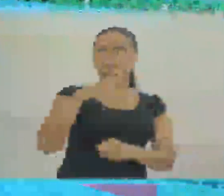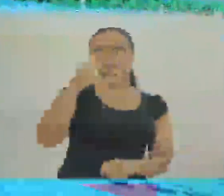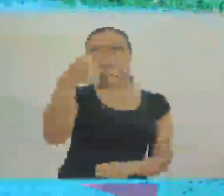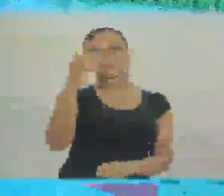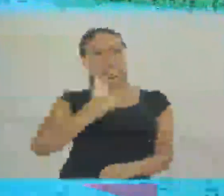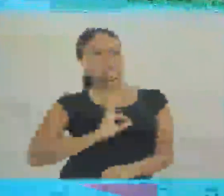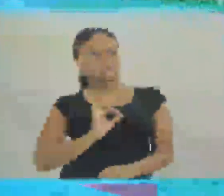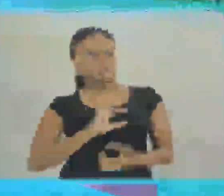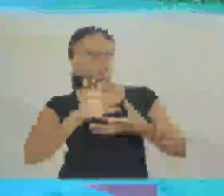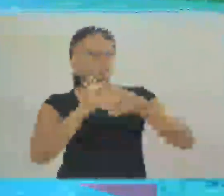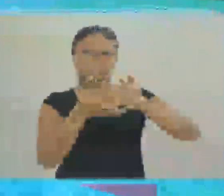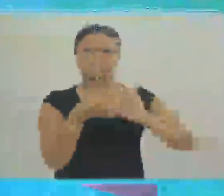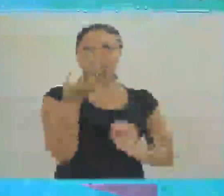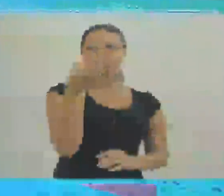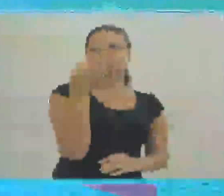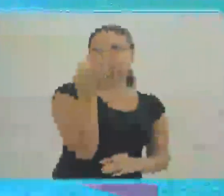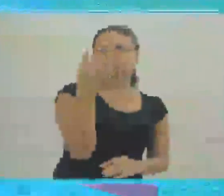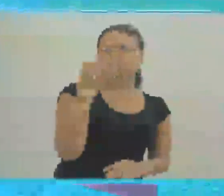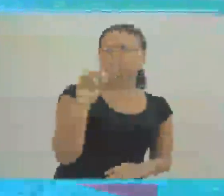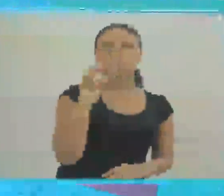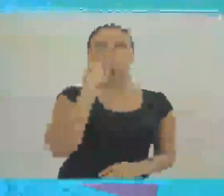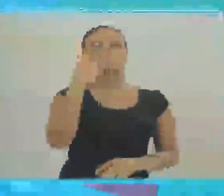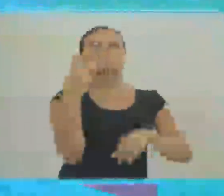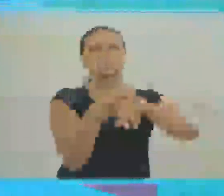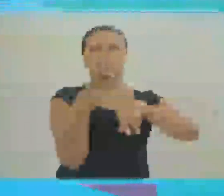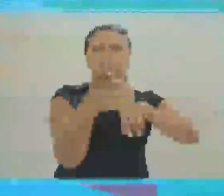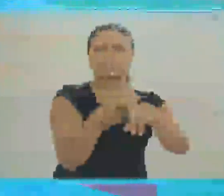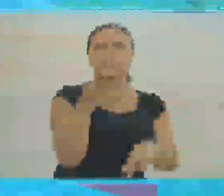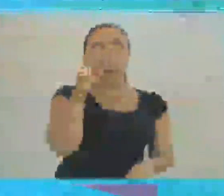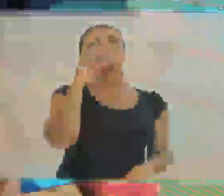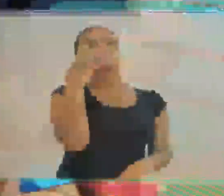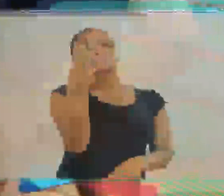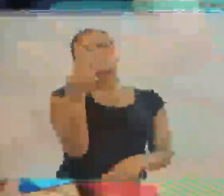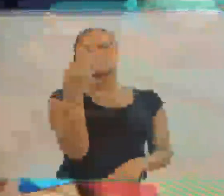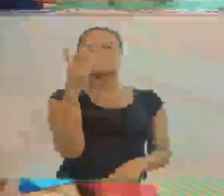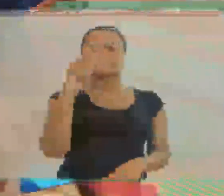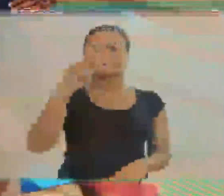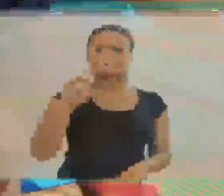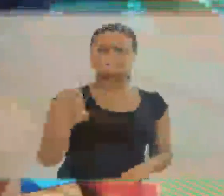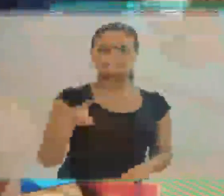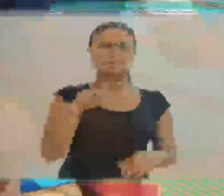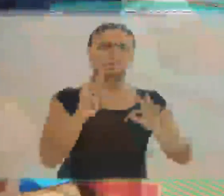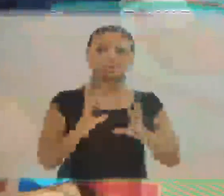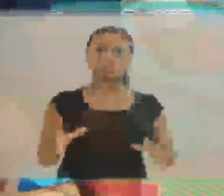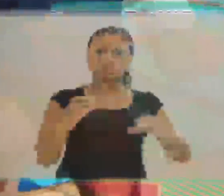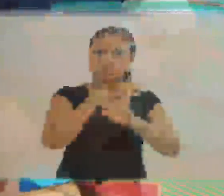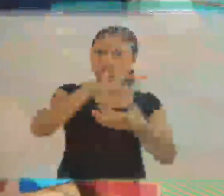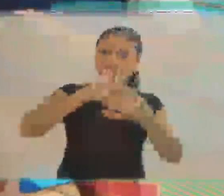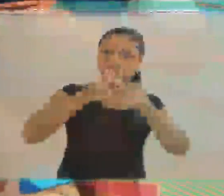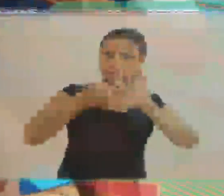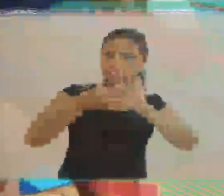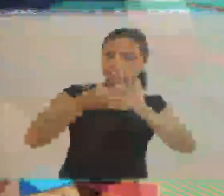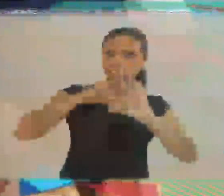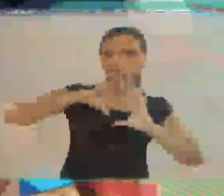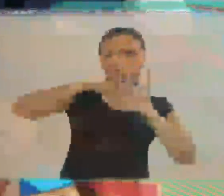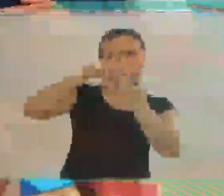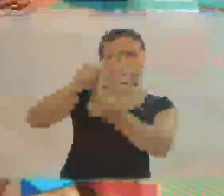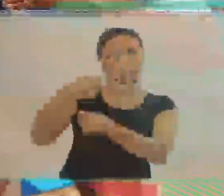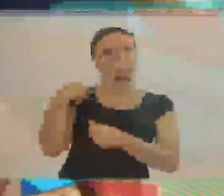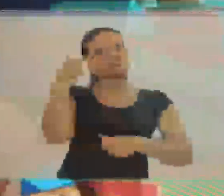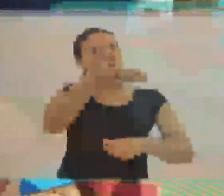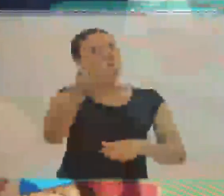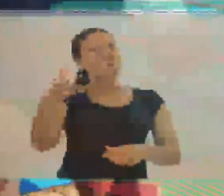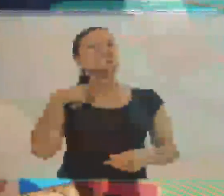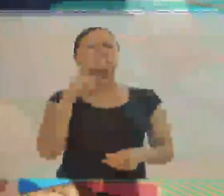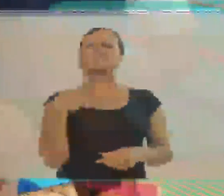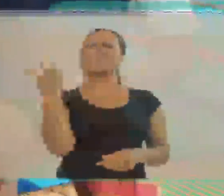medalhas paralímpicas, 6 ouros, 5 pratas e 2 bronzes. Então, em todos os campeonatos internacionais que eu fui,